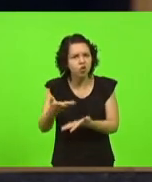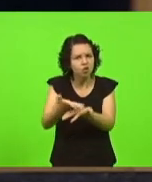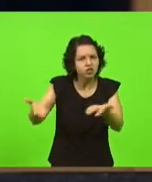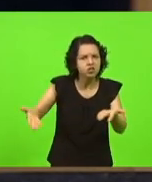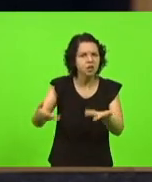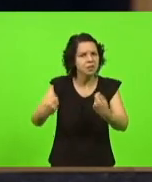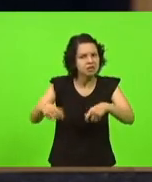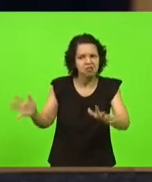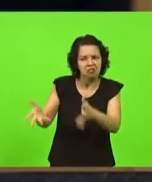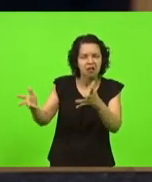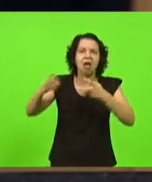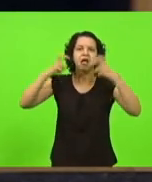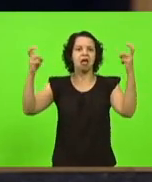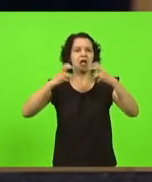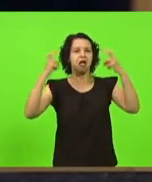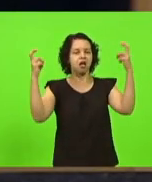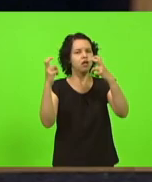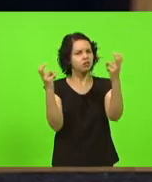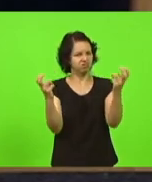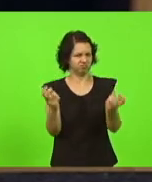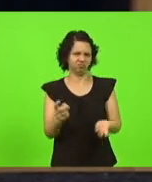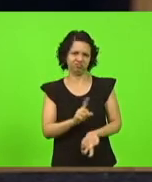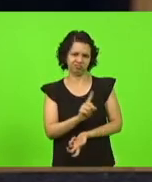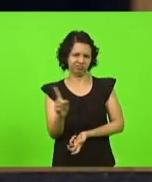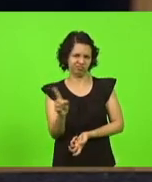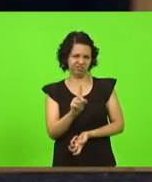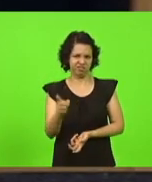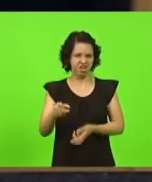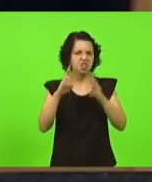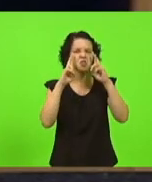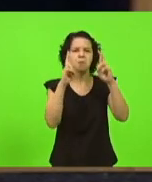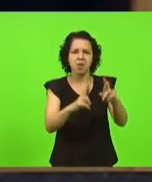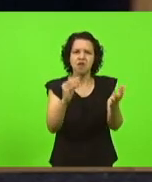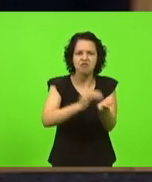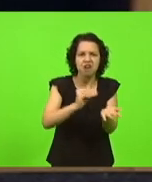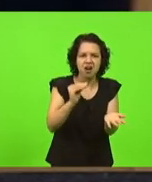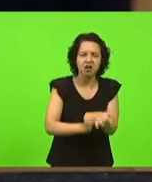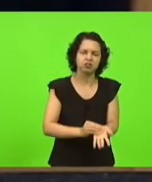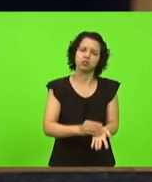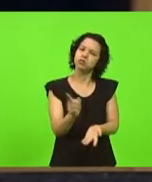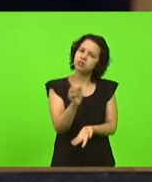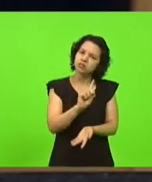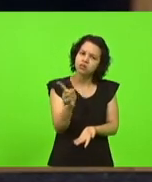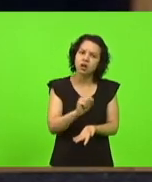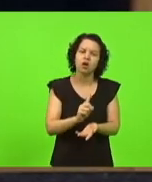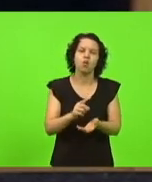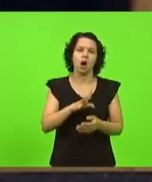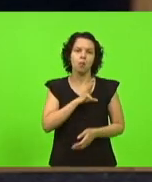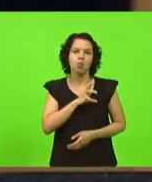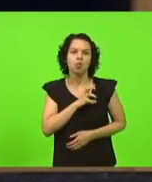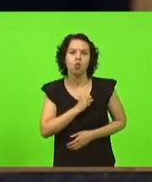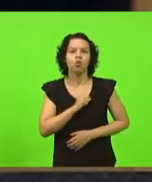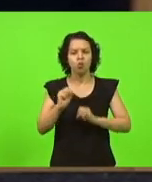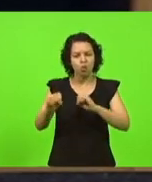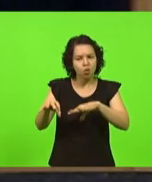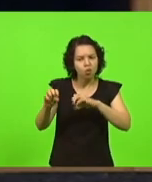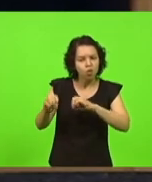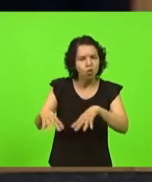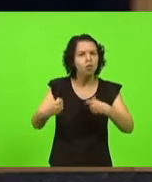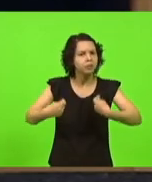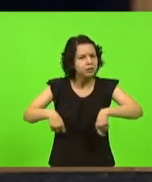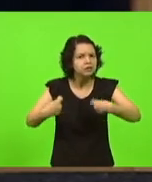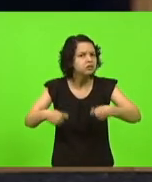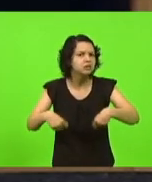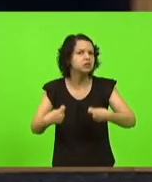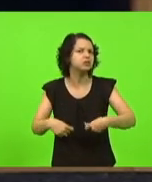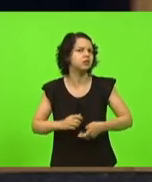com gritaria, não com desrespeito, mas com amor no educar, com amor.